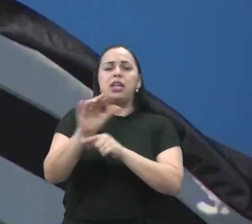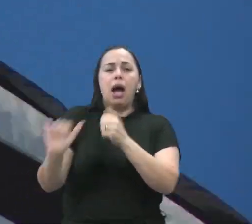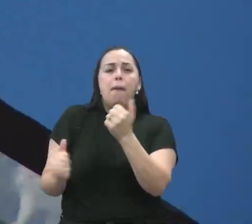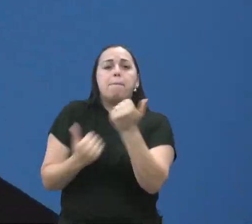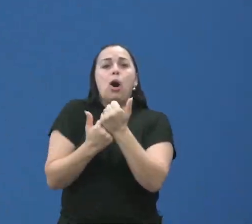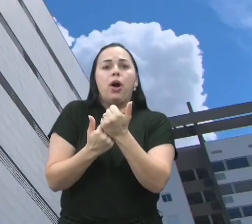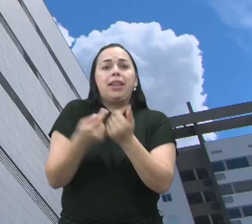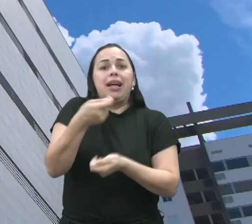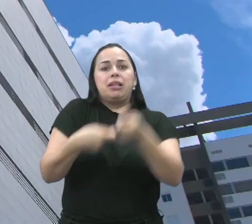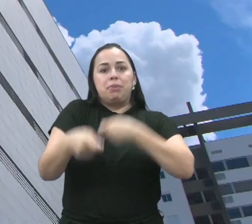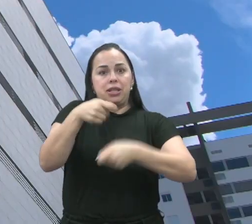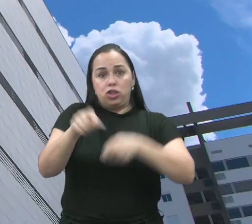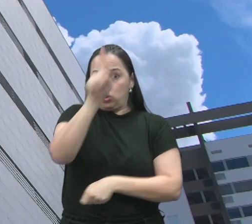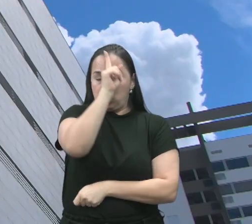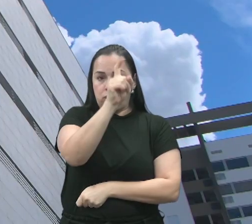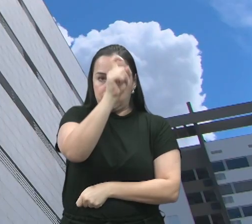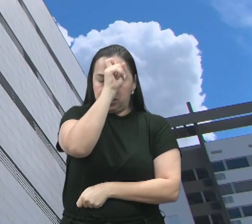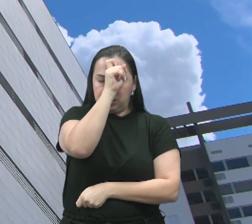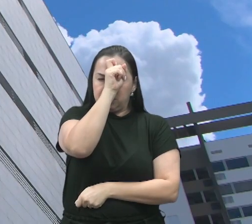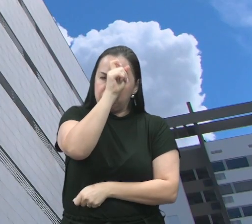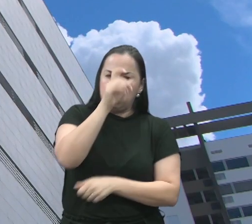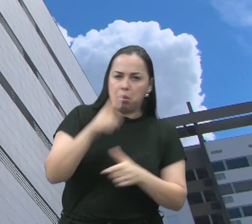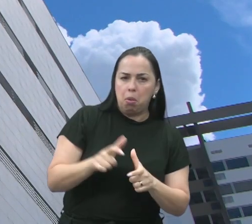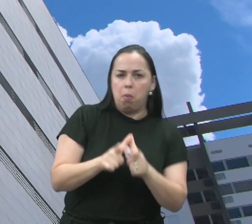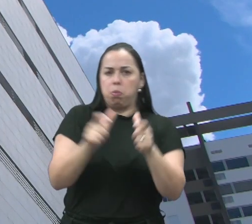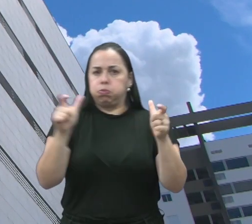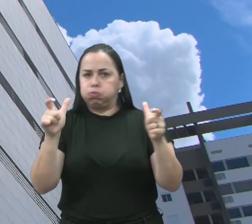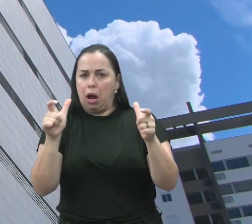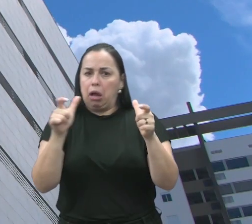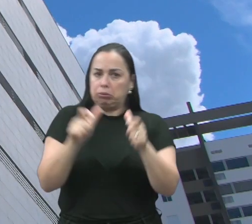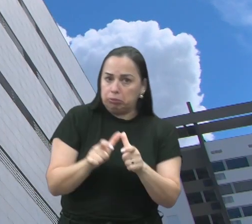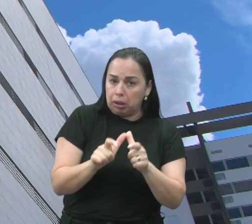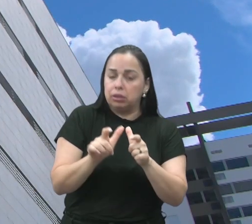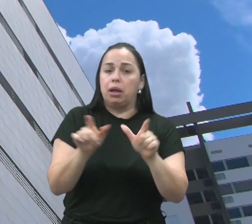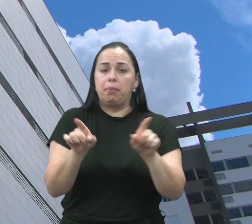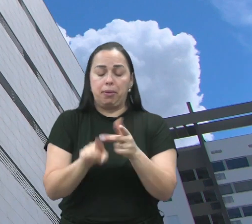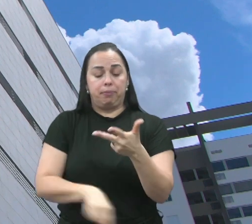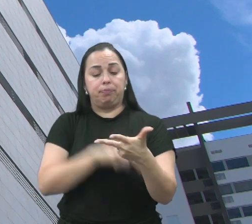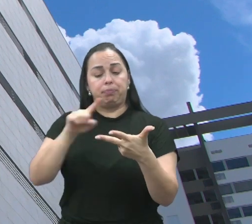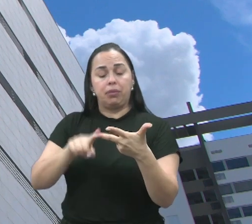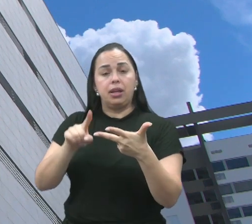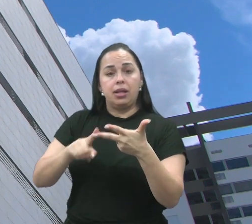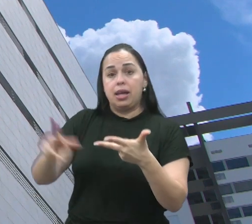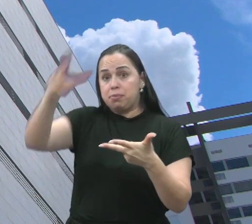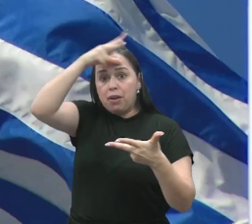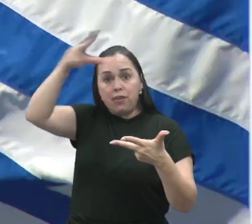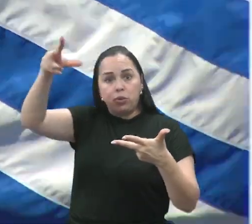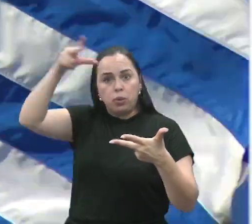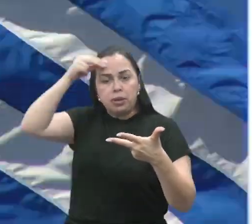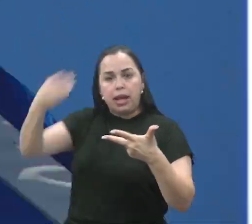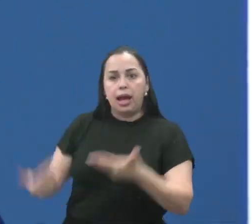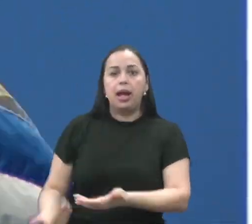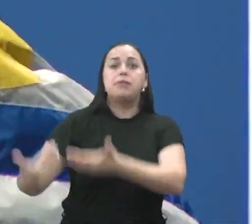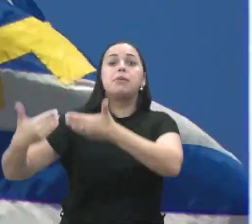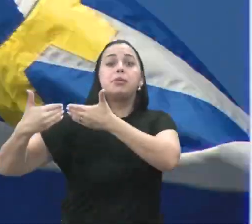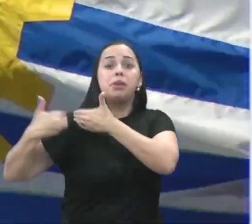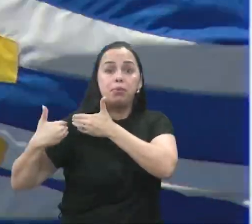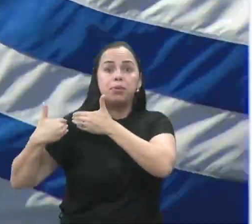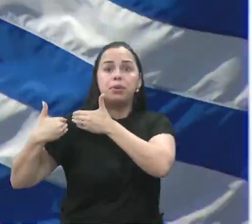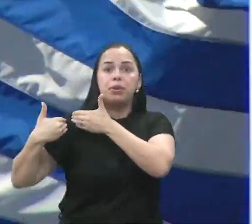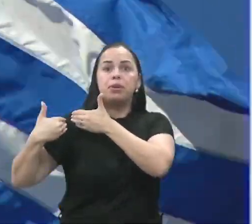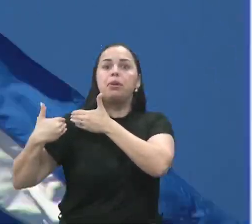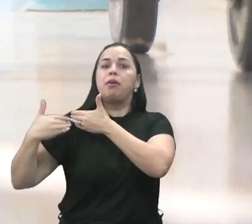serviços regionais e dão apoio na administração de hospitais de média e alta complexidade. Já os municípios